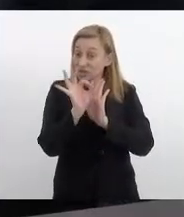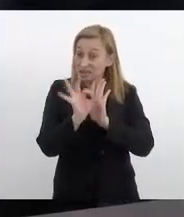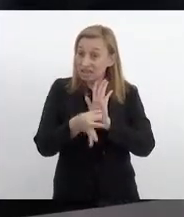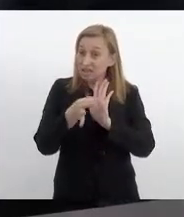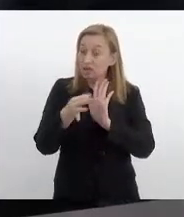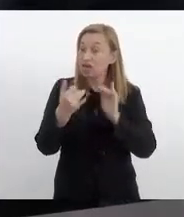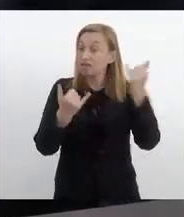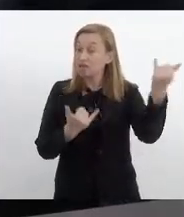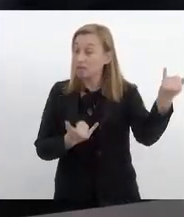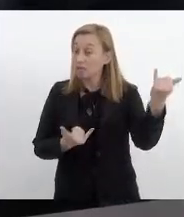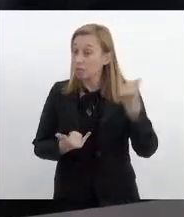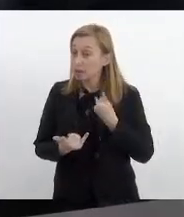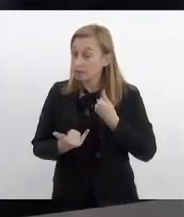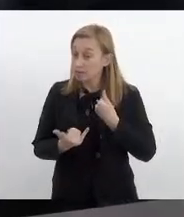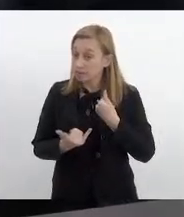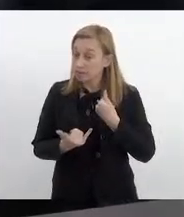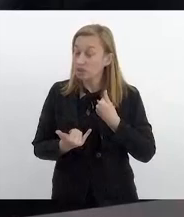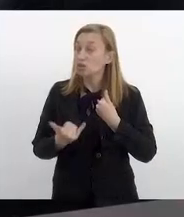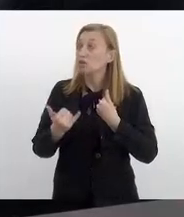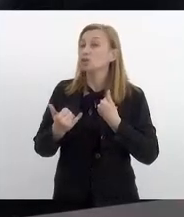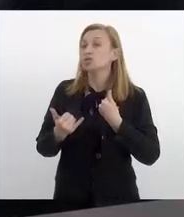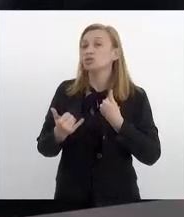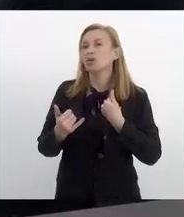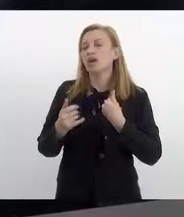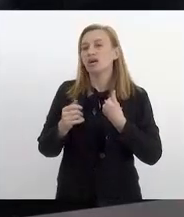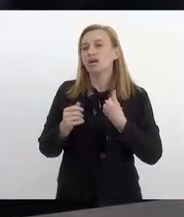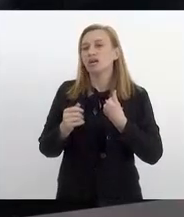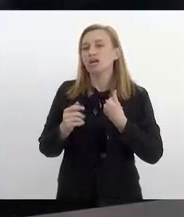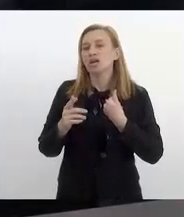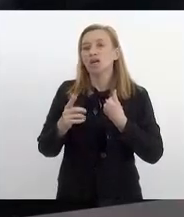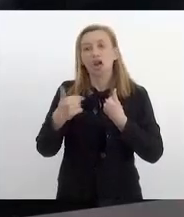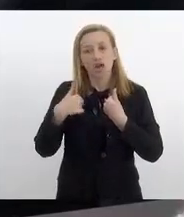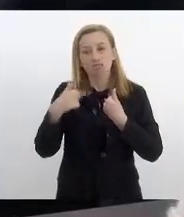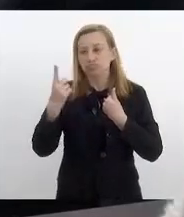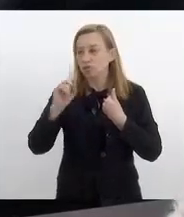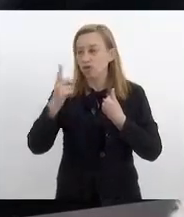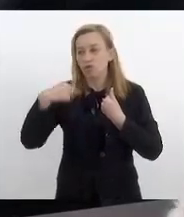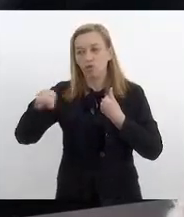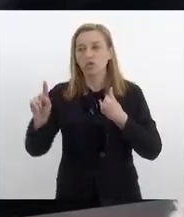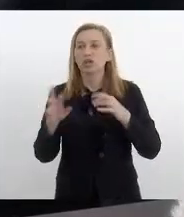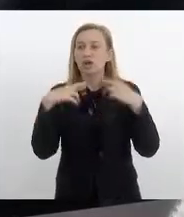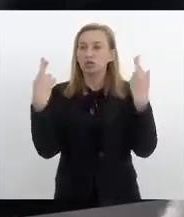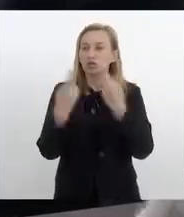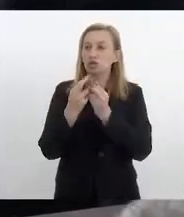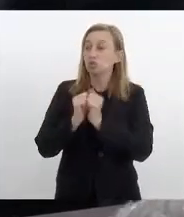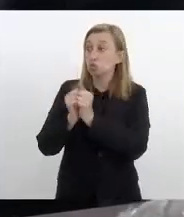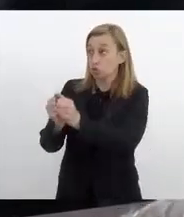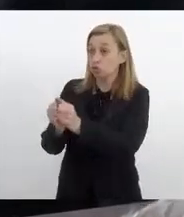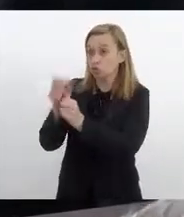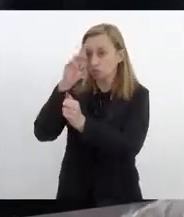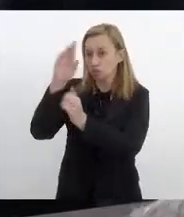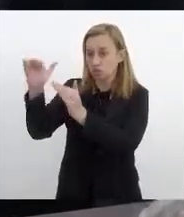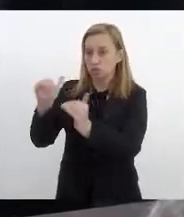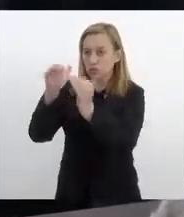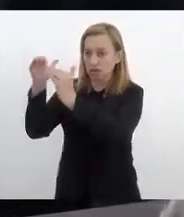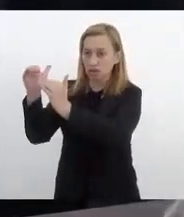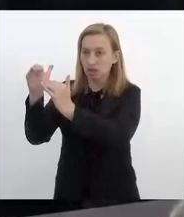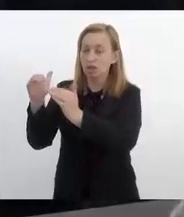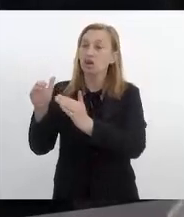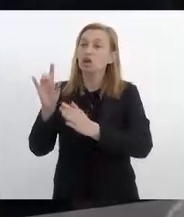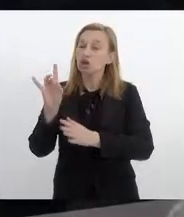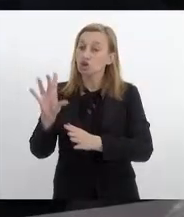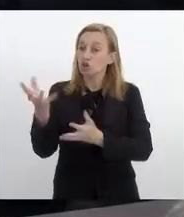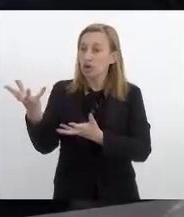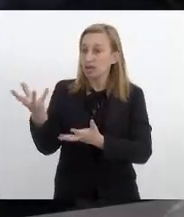disse, estou lhe externando, porque eu não estava na reunião com Vossa Excelência e não formatei o texto, eu recebi